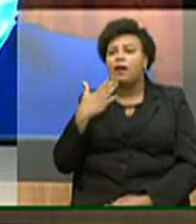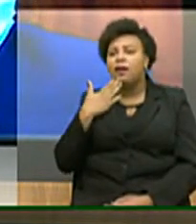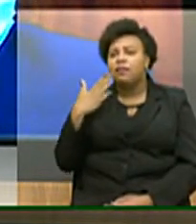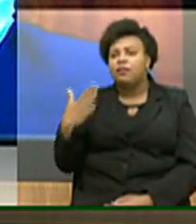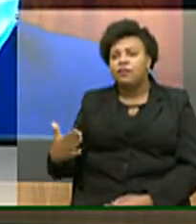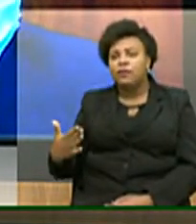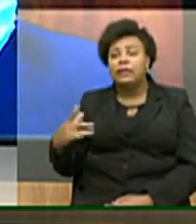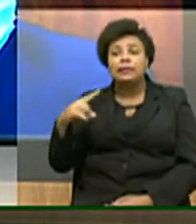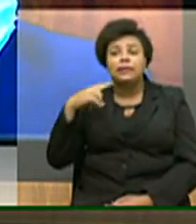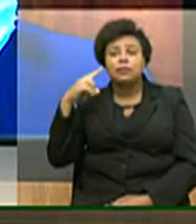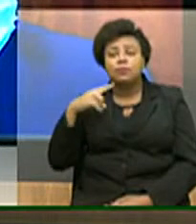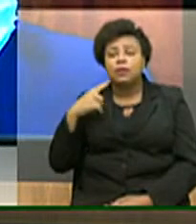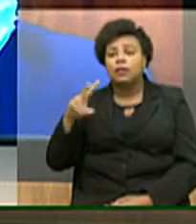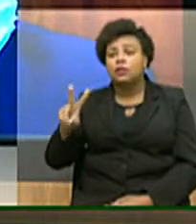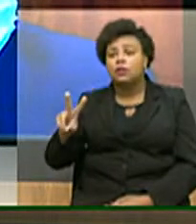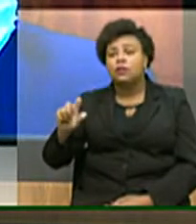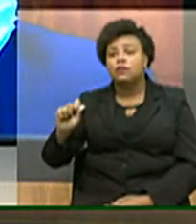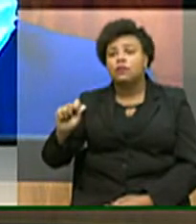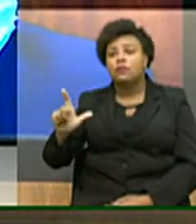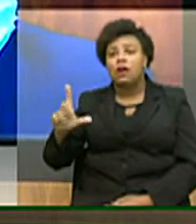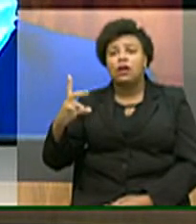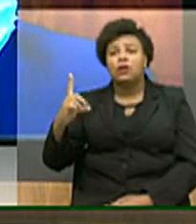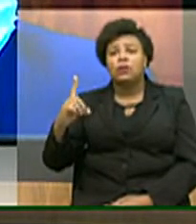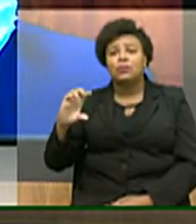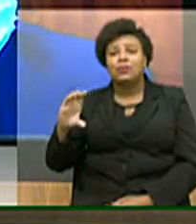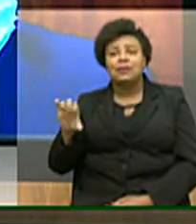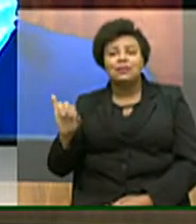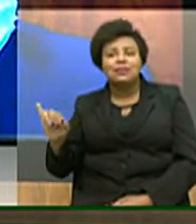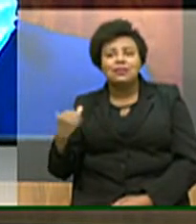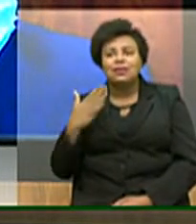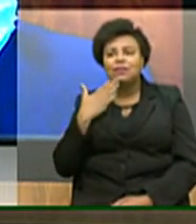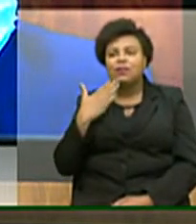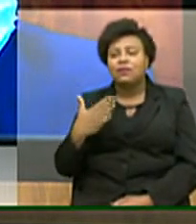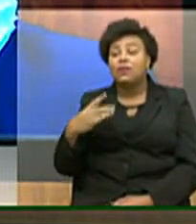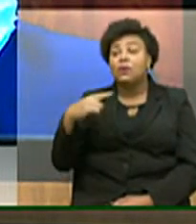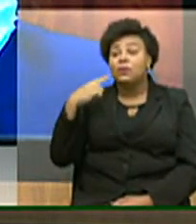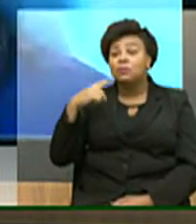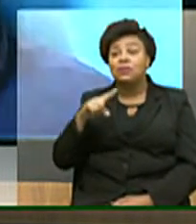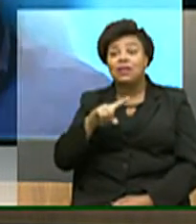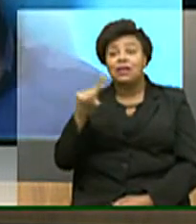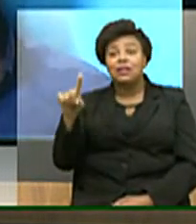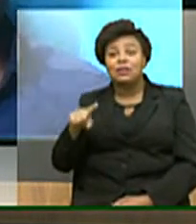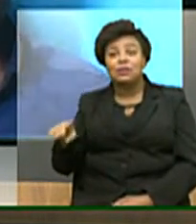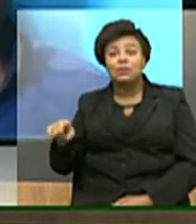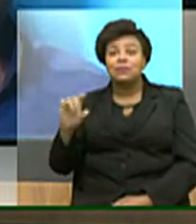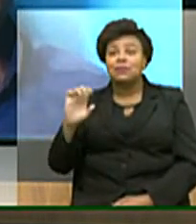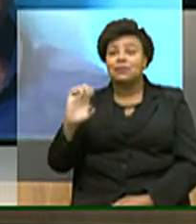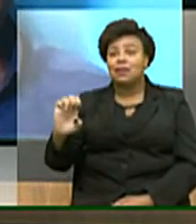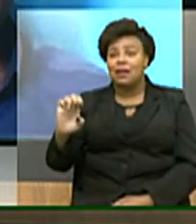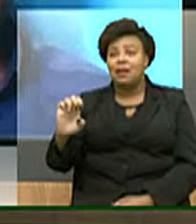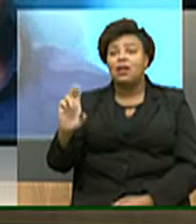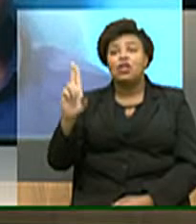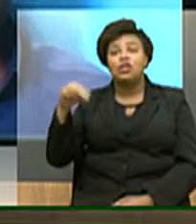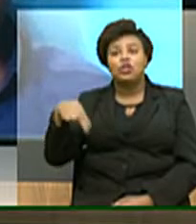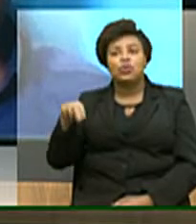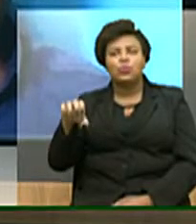Favorável. Deputado Valdecir Oliveira. Favorável. Deputado Zé Nunes. Favorável, presidente. Deputado